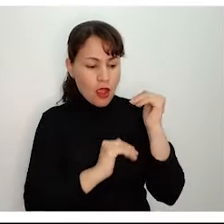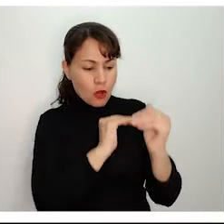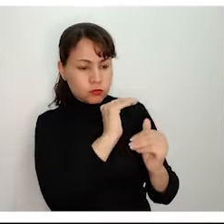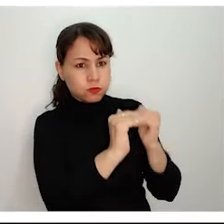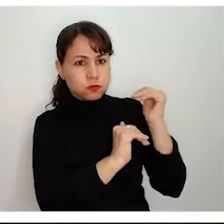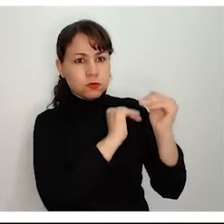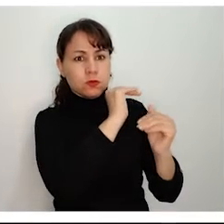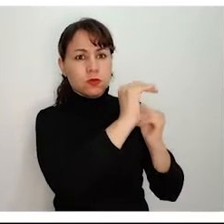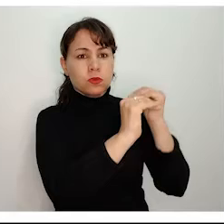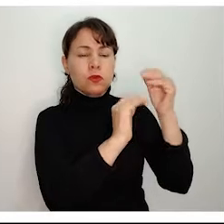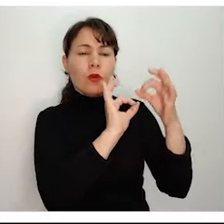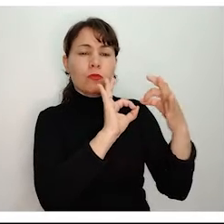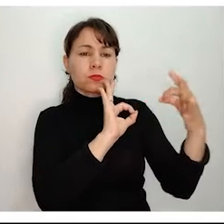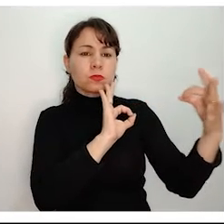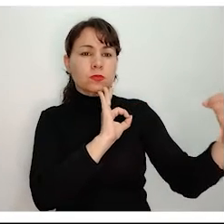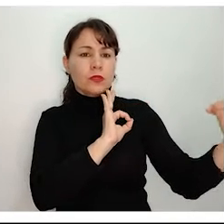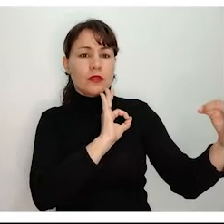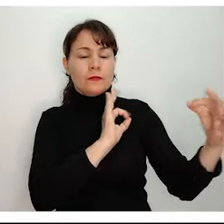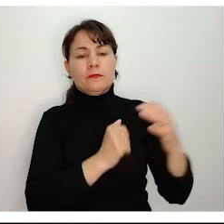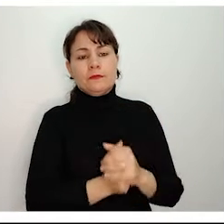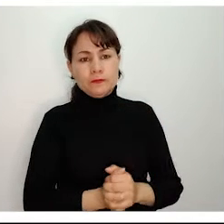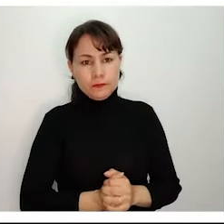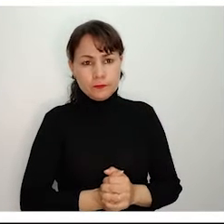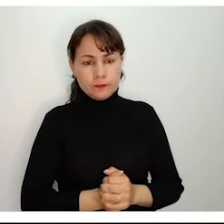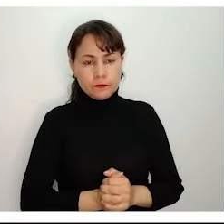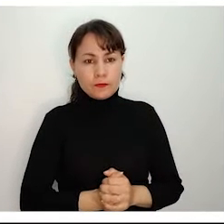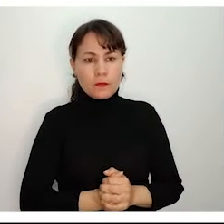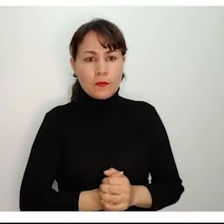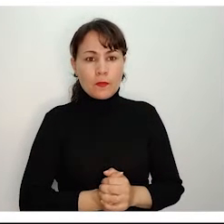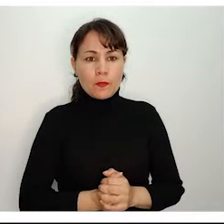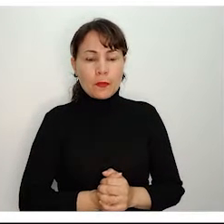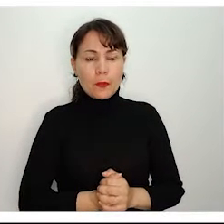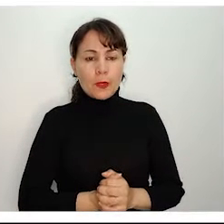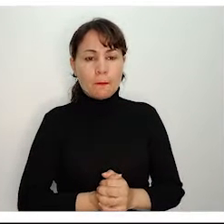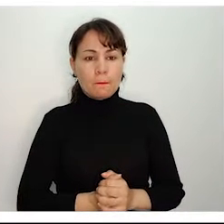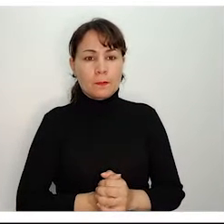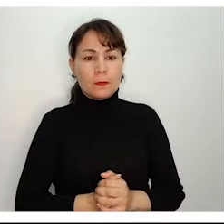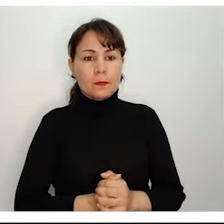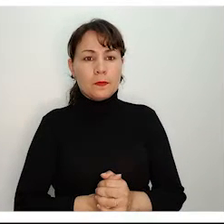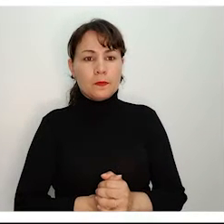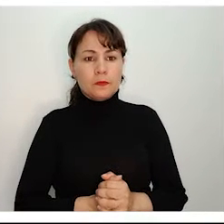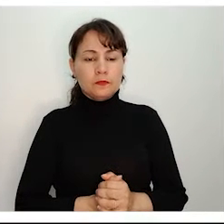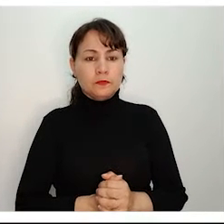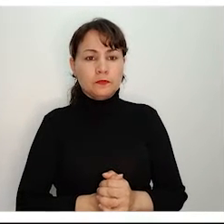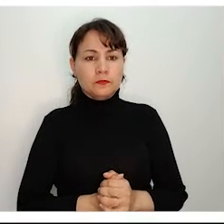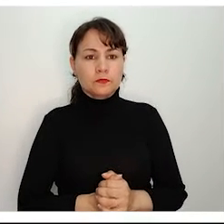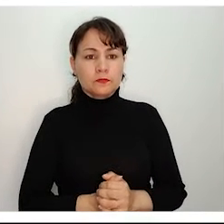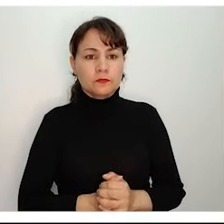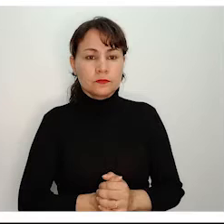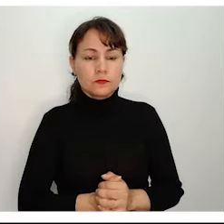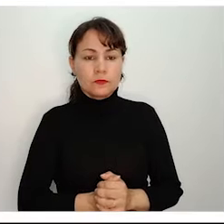Isso vai acontecendo ao longo do crescimento e do desenvolvimento dessa criança.